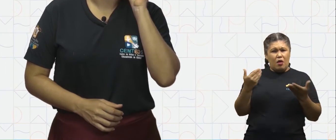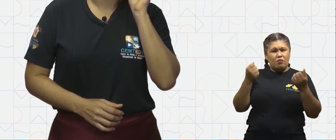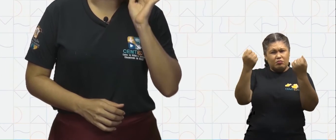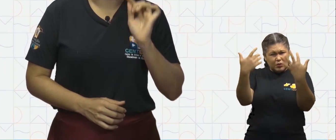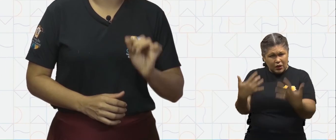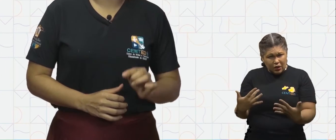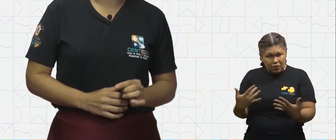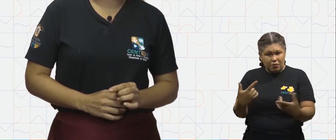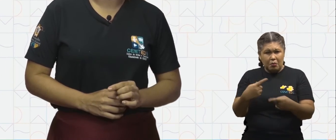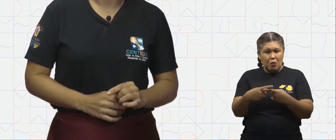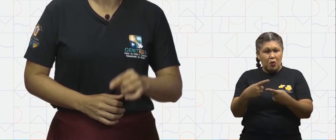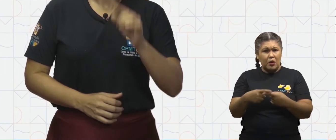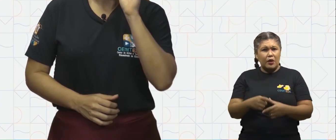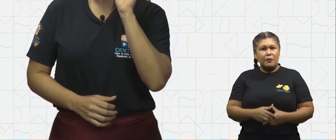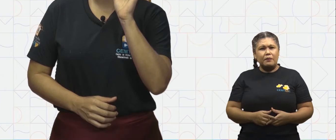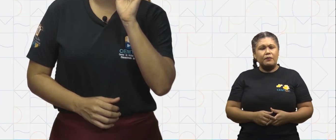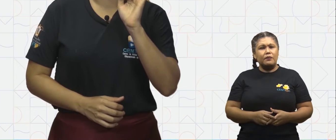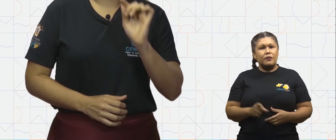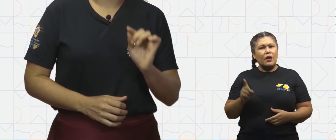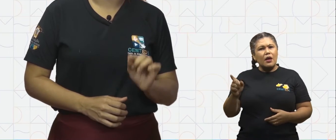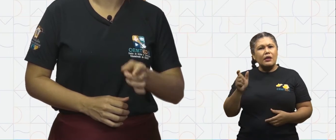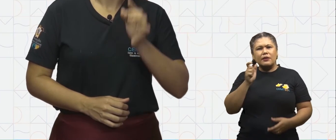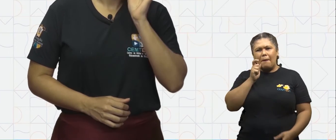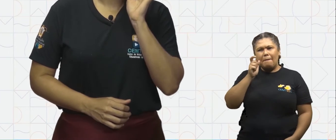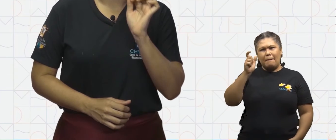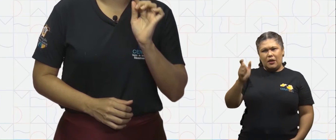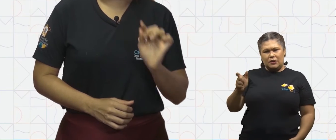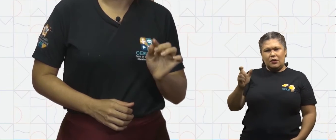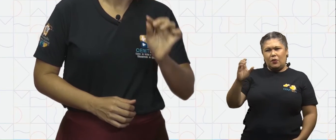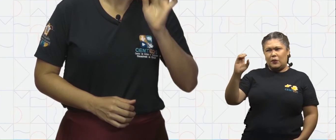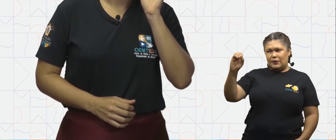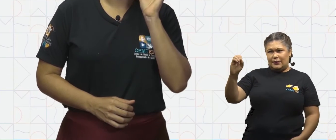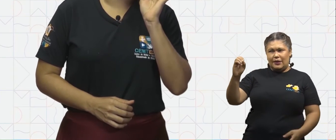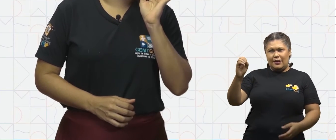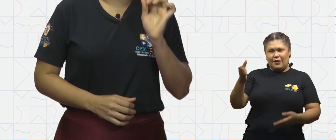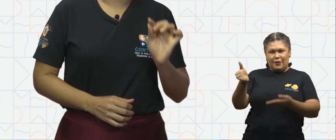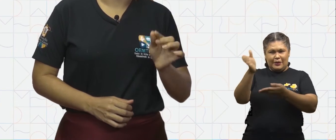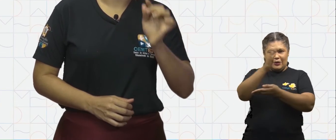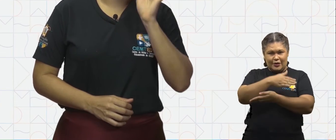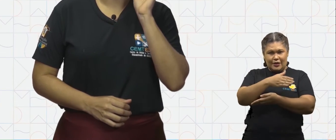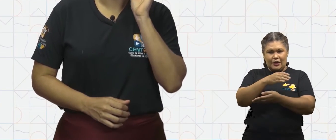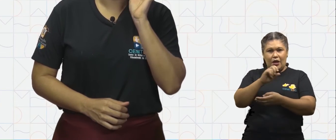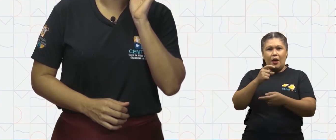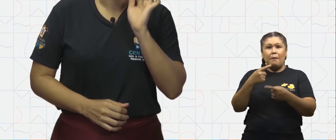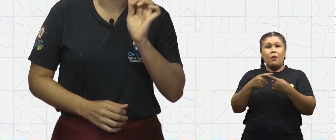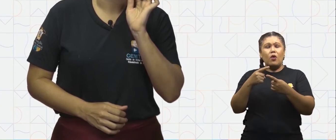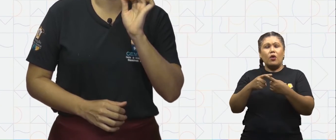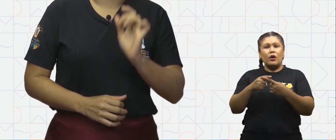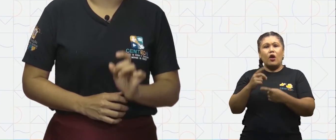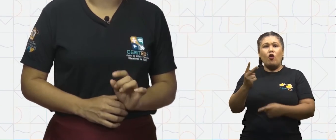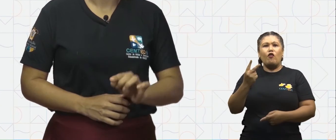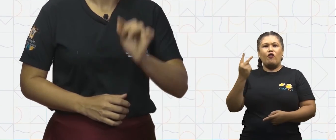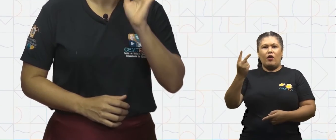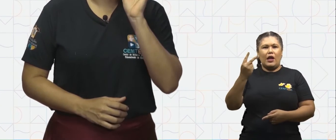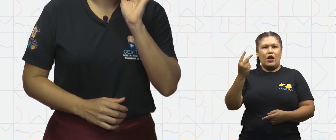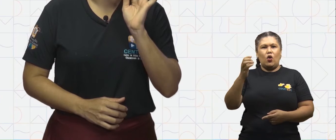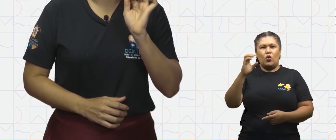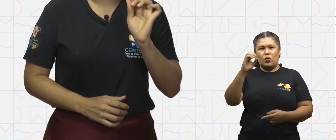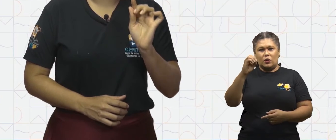explicar agora para você. Essa expressão se dá pelo fato de que o valor do